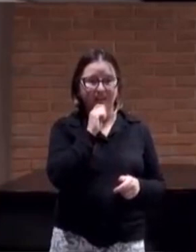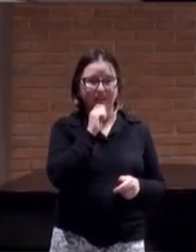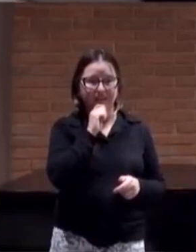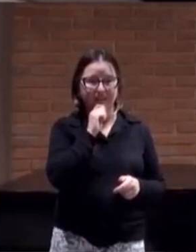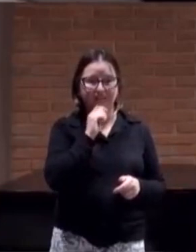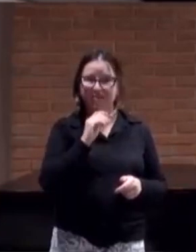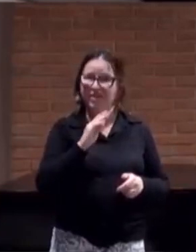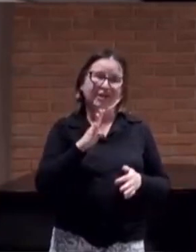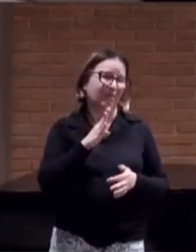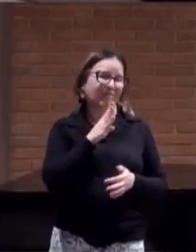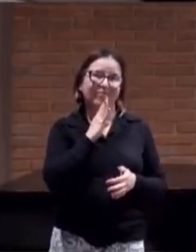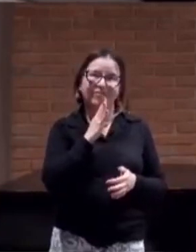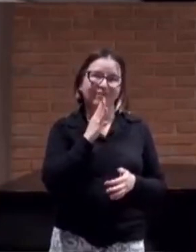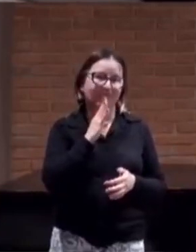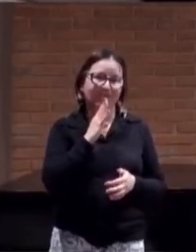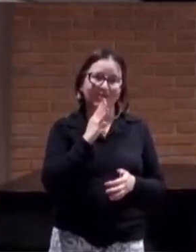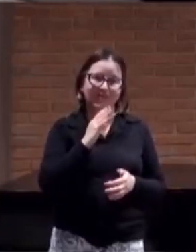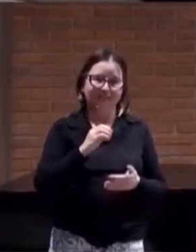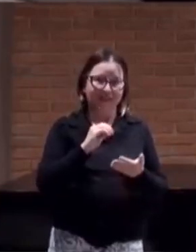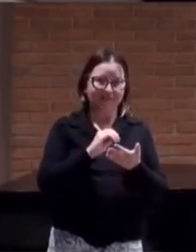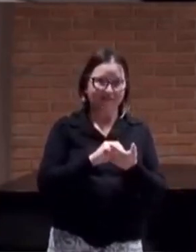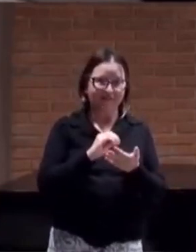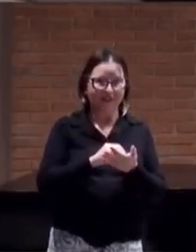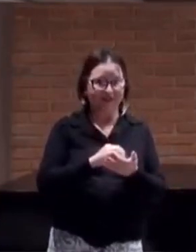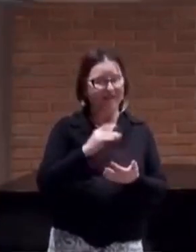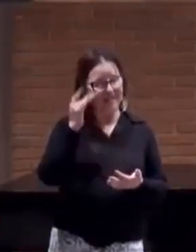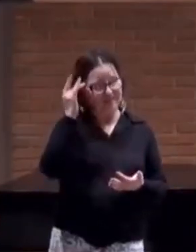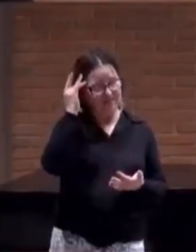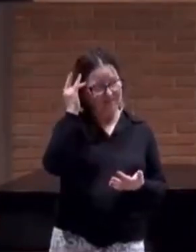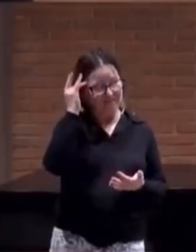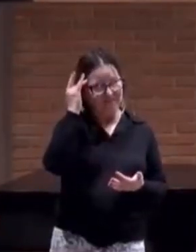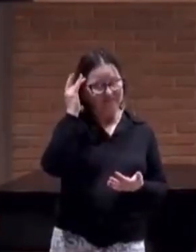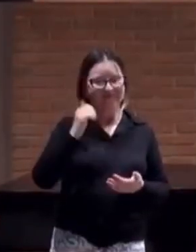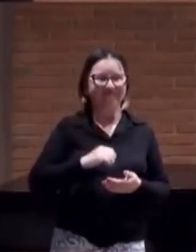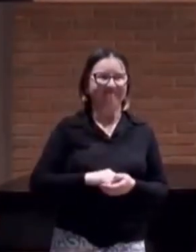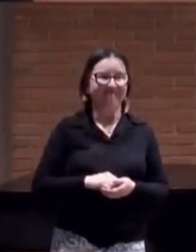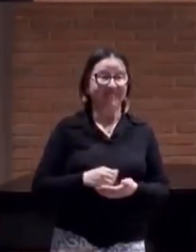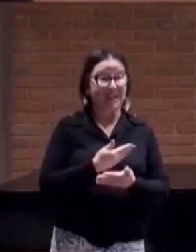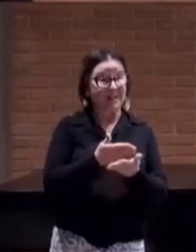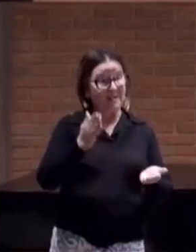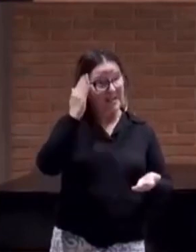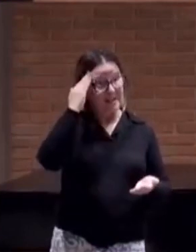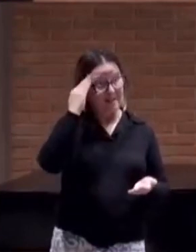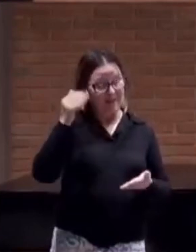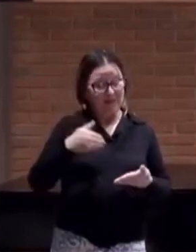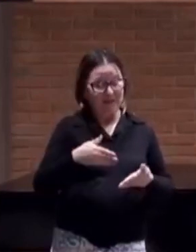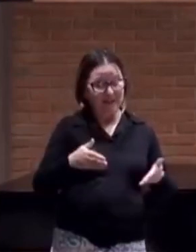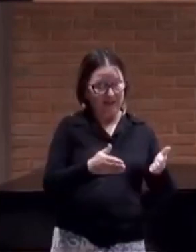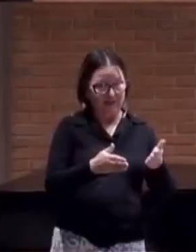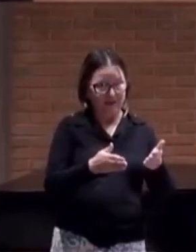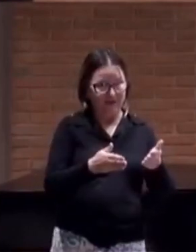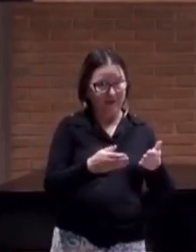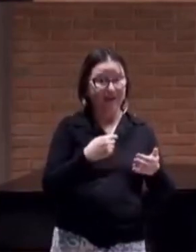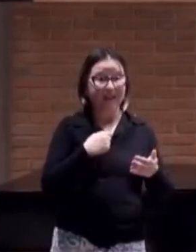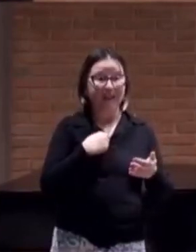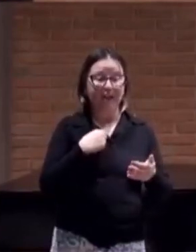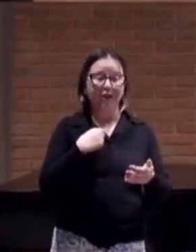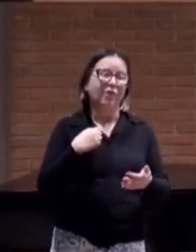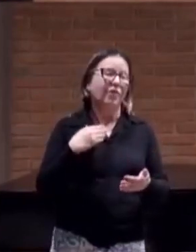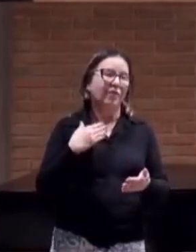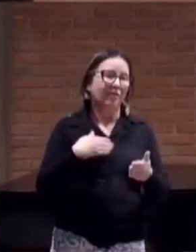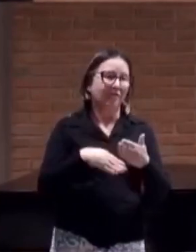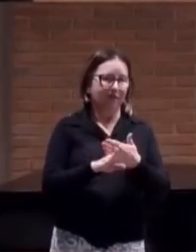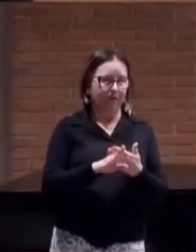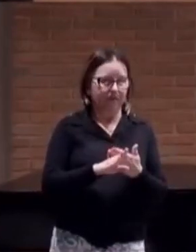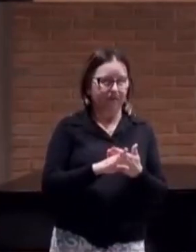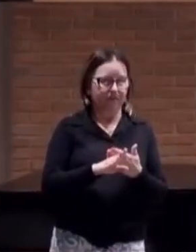crus. Vamos ler esses versículos. E vós sabeis o caminho para onde eu vou.